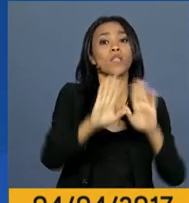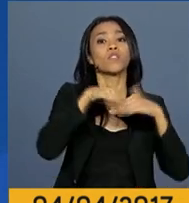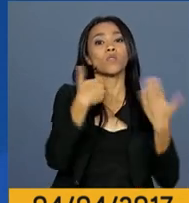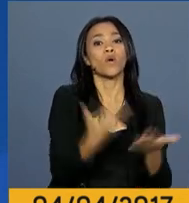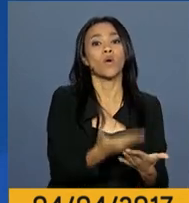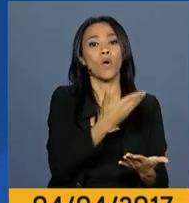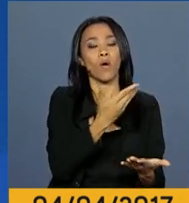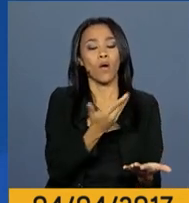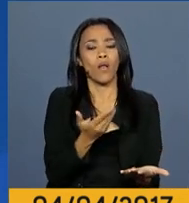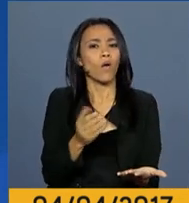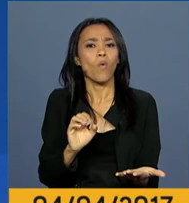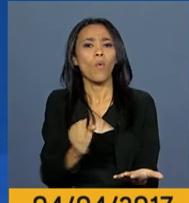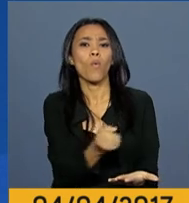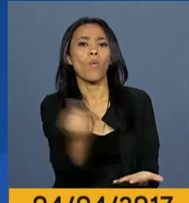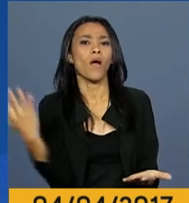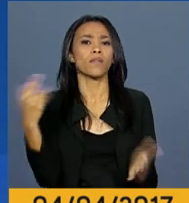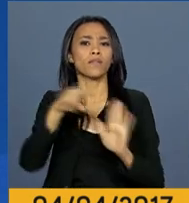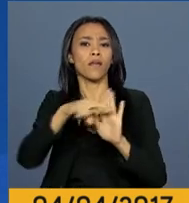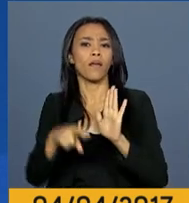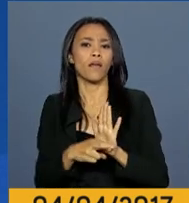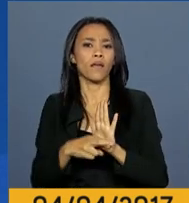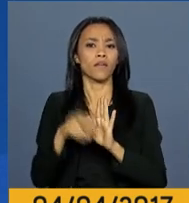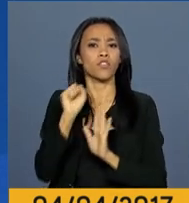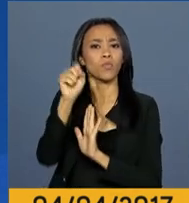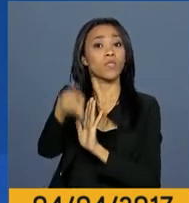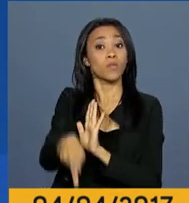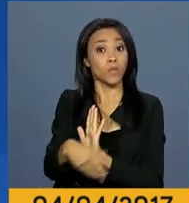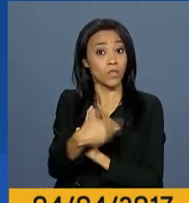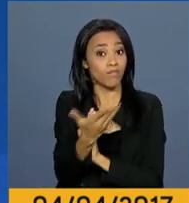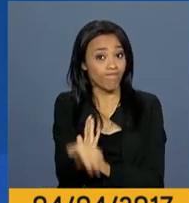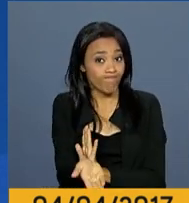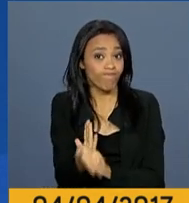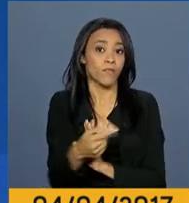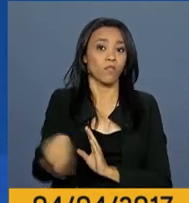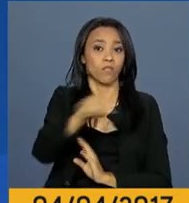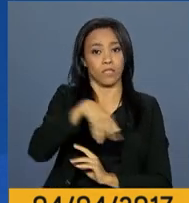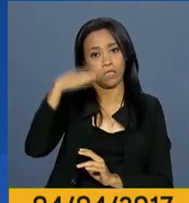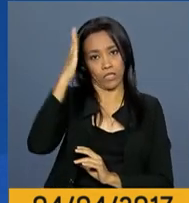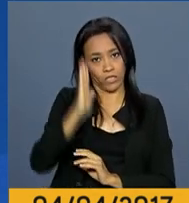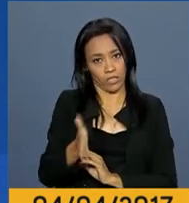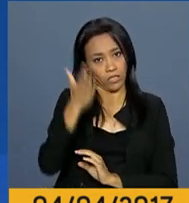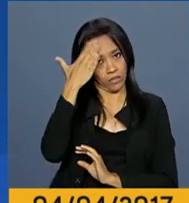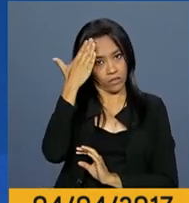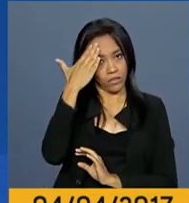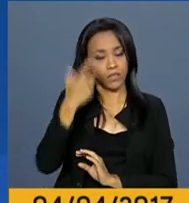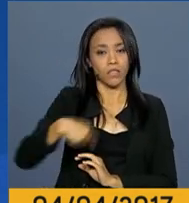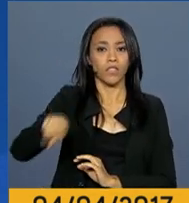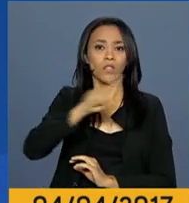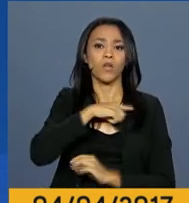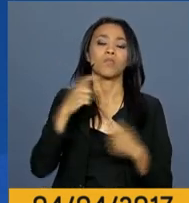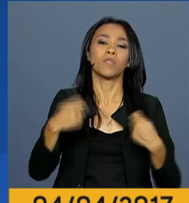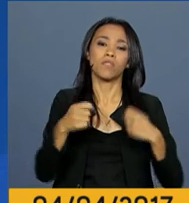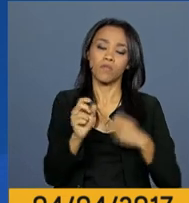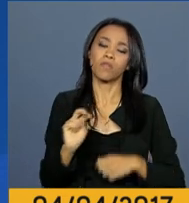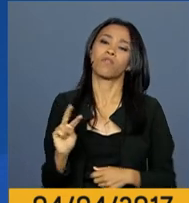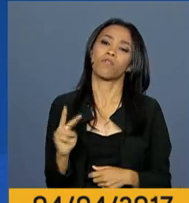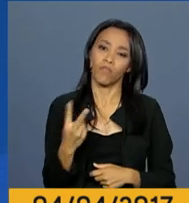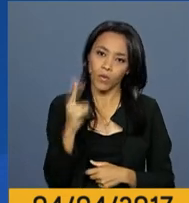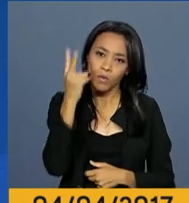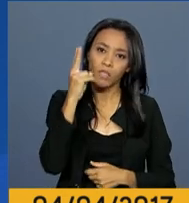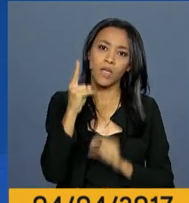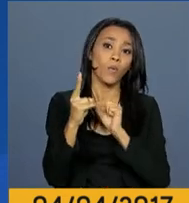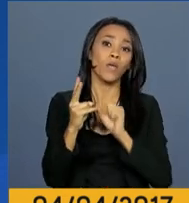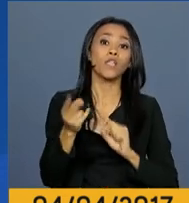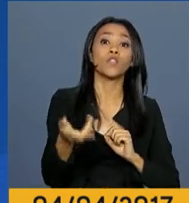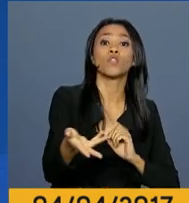regras mais adequadas de aposentadoria. Os senhores sabem que nós temos que valorizar a troca